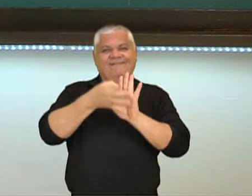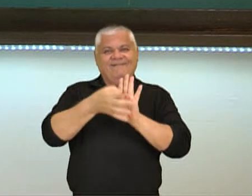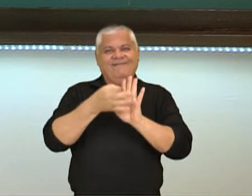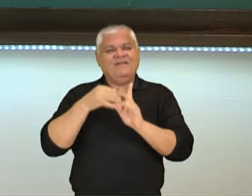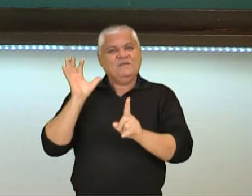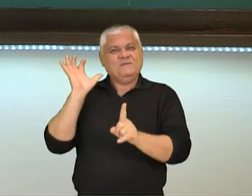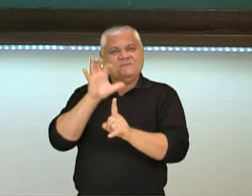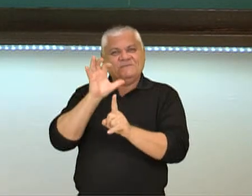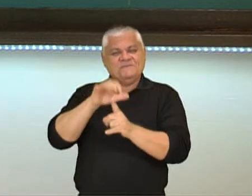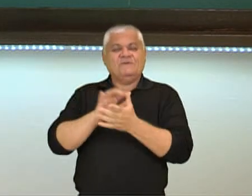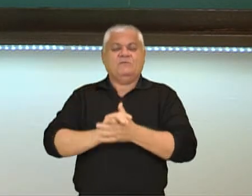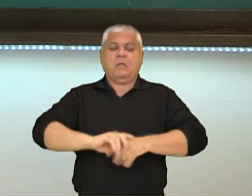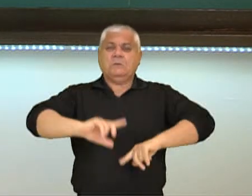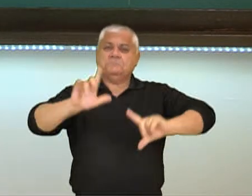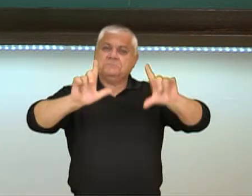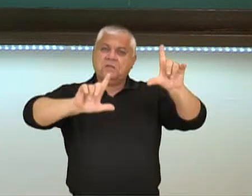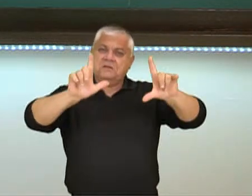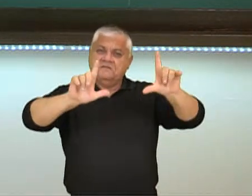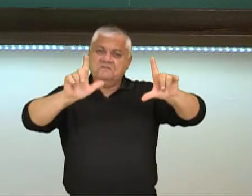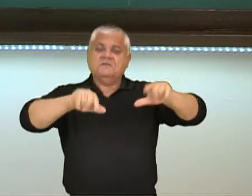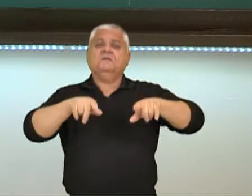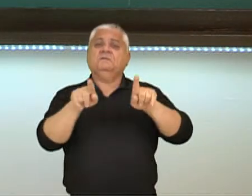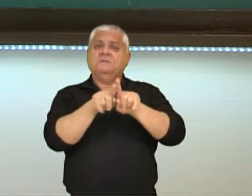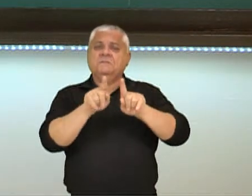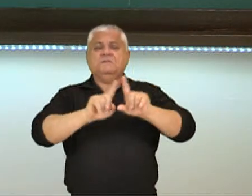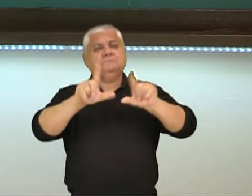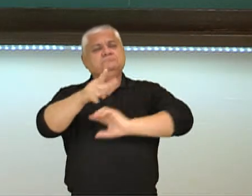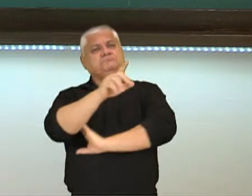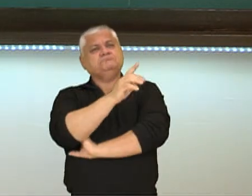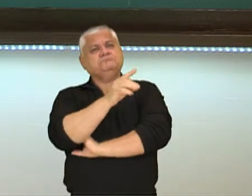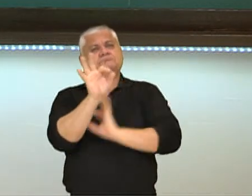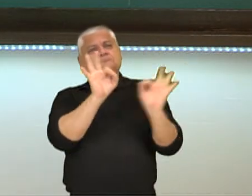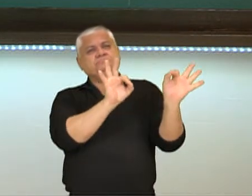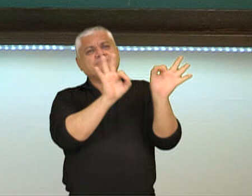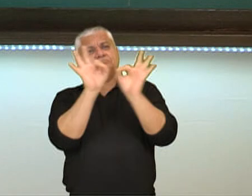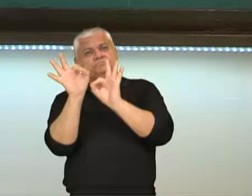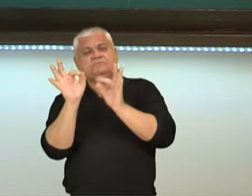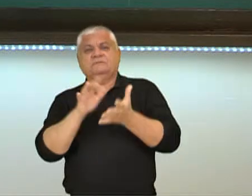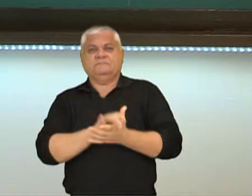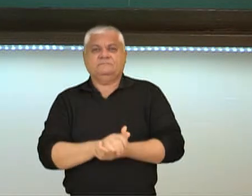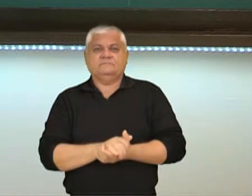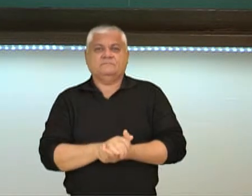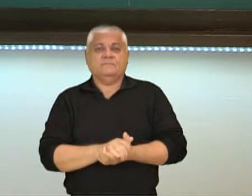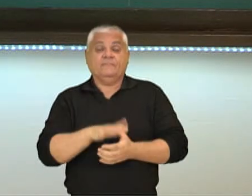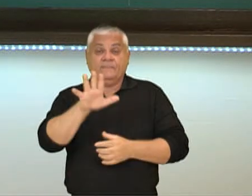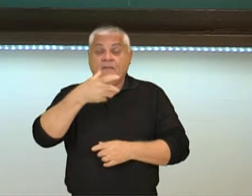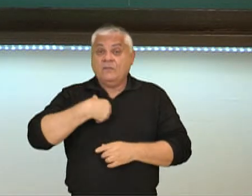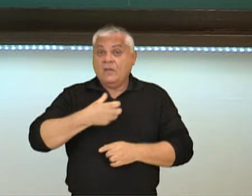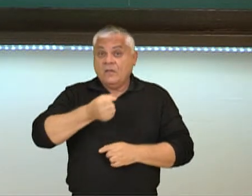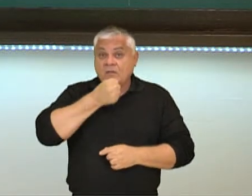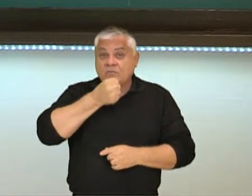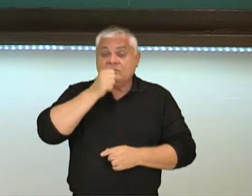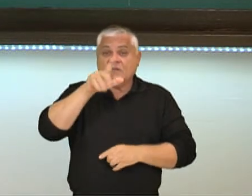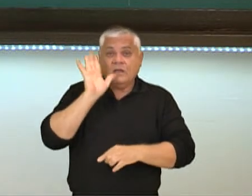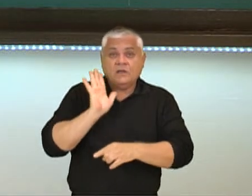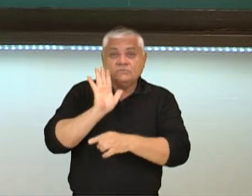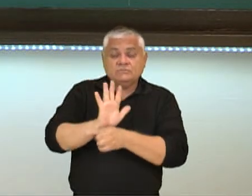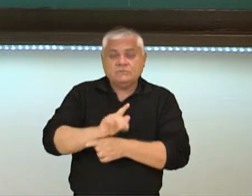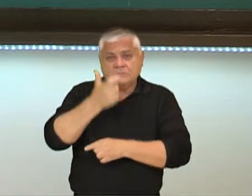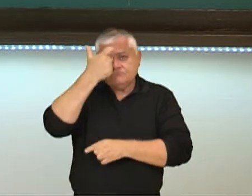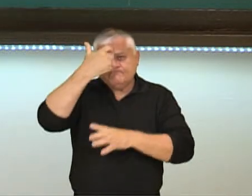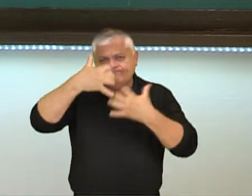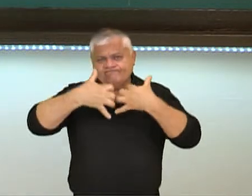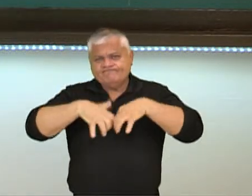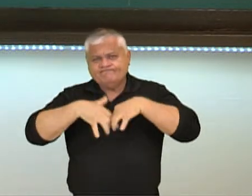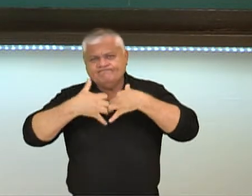Ou se passa na TV, o público que está assistindo, enfim. Então, a reportagem auxilia o leitor a formar uma opinião sobre